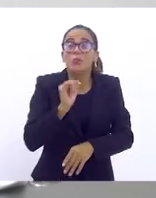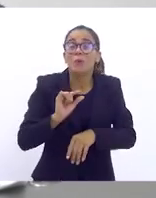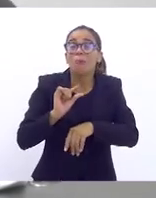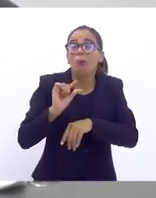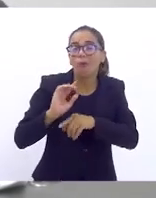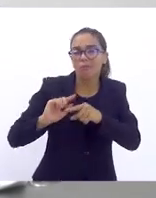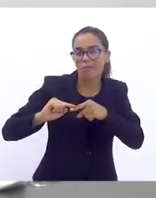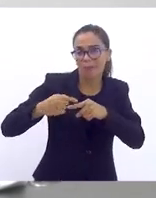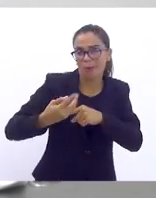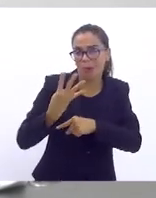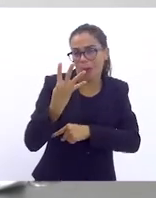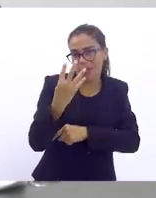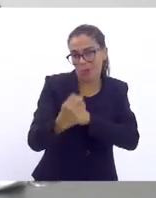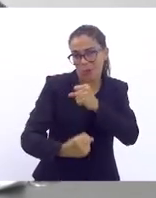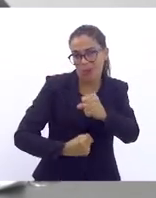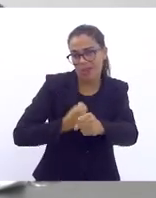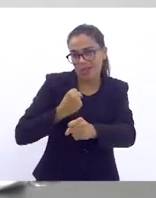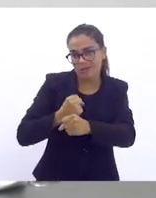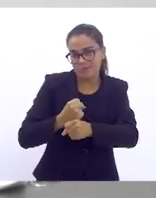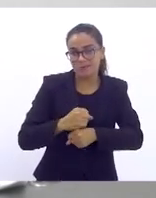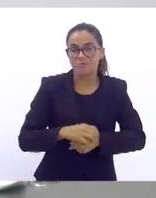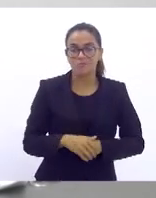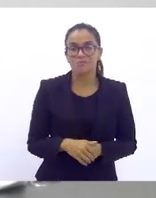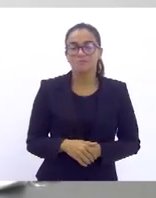4 anos depois